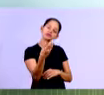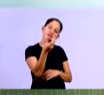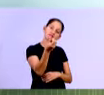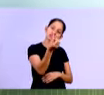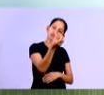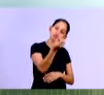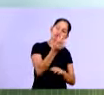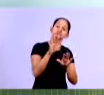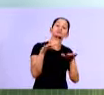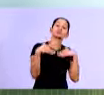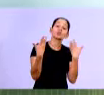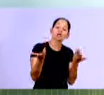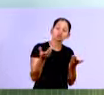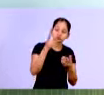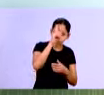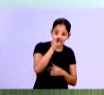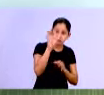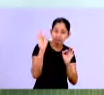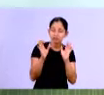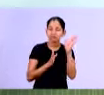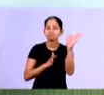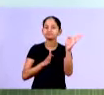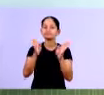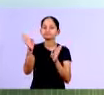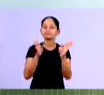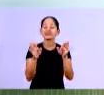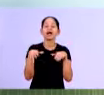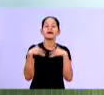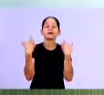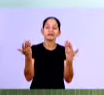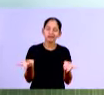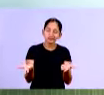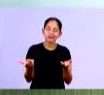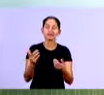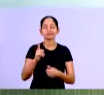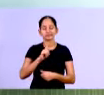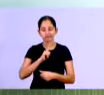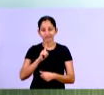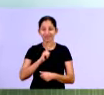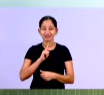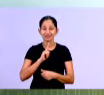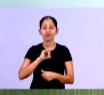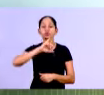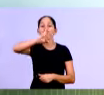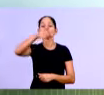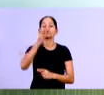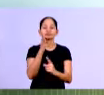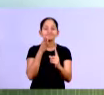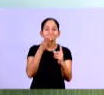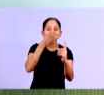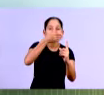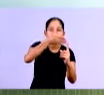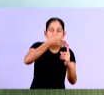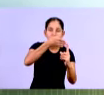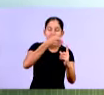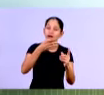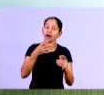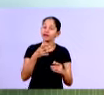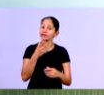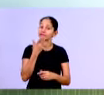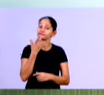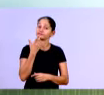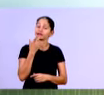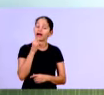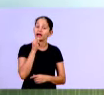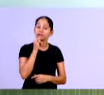bissexto. Então, há essa diferença. E aí tem o chamado juro exato. O juro exato, ele leva em consideração